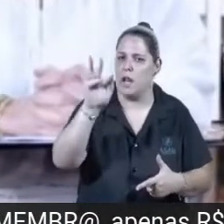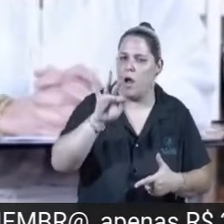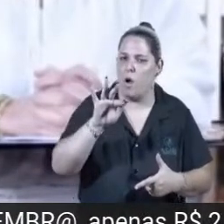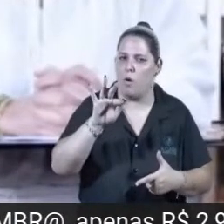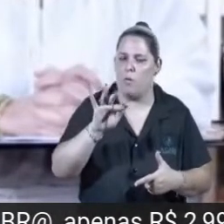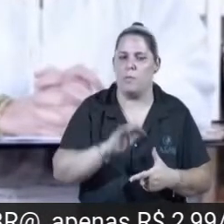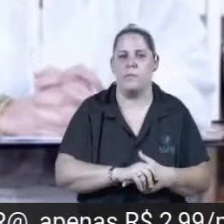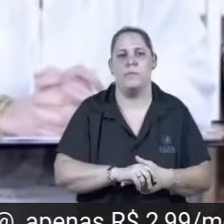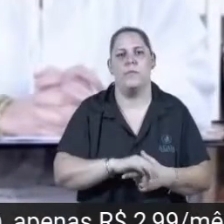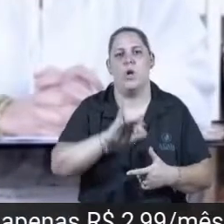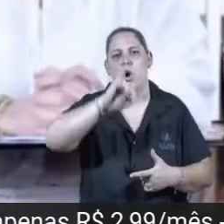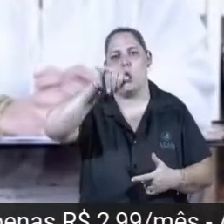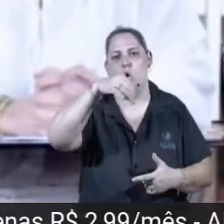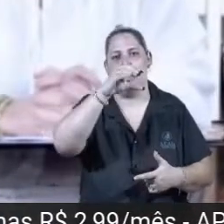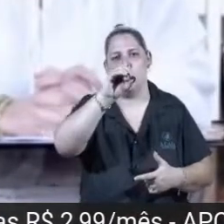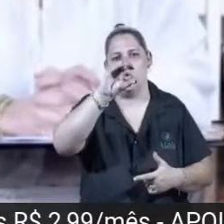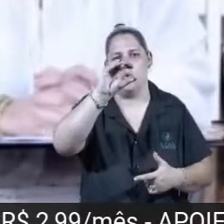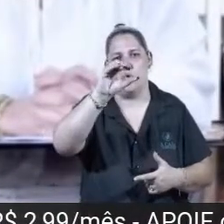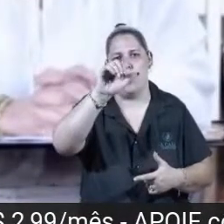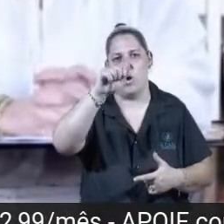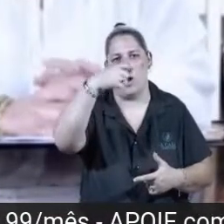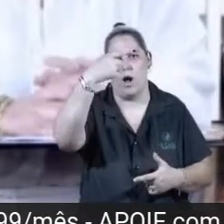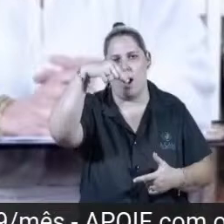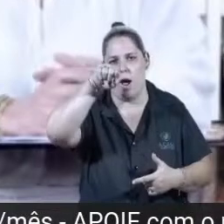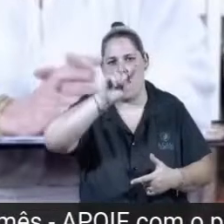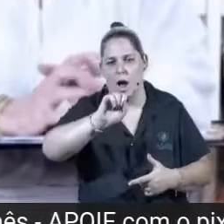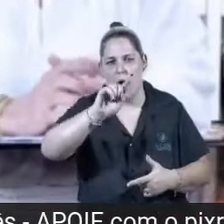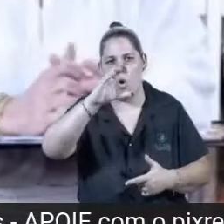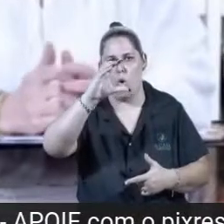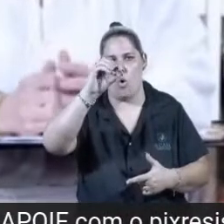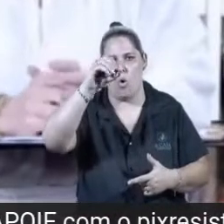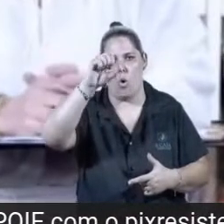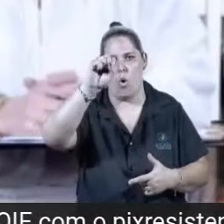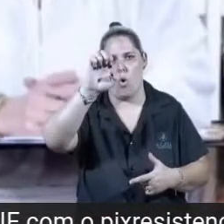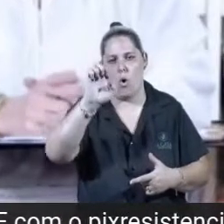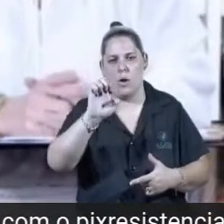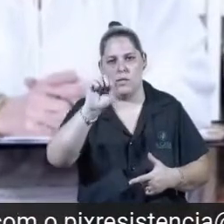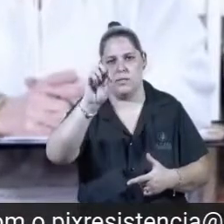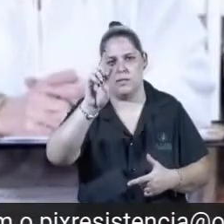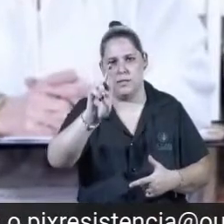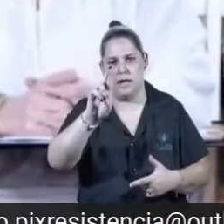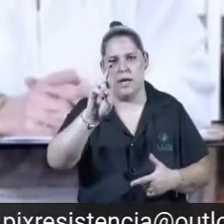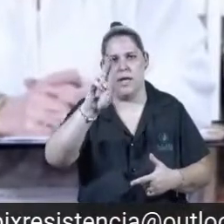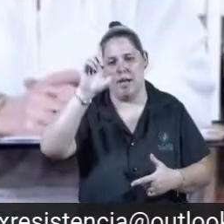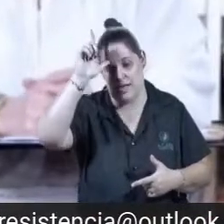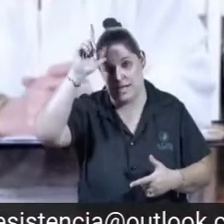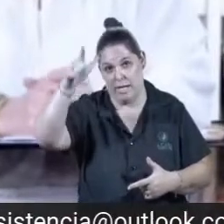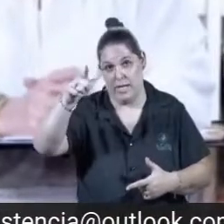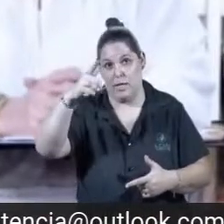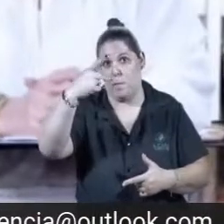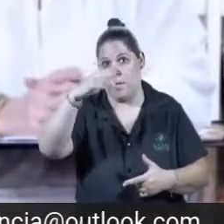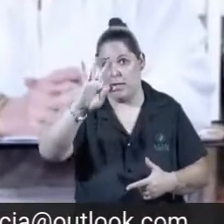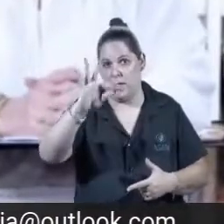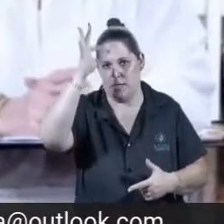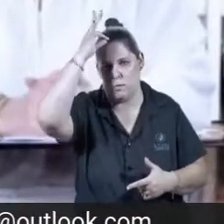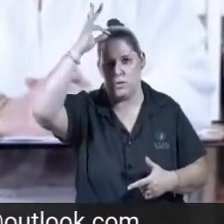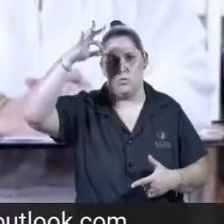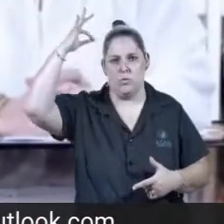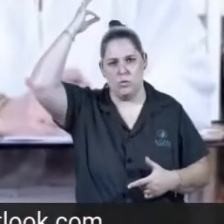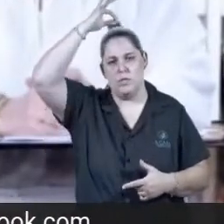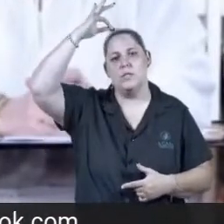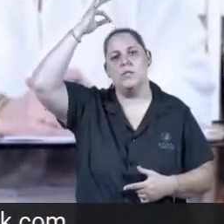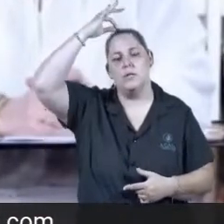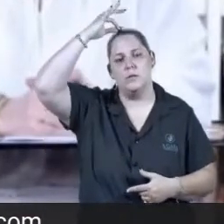ex-prefeito e grande companheiro do Partido dos Trabalhadores do Espírito Santo, companheiro Paulo Rocha, líder do partido no